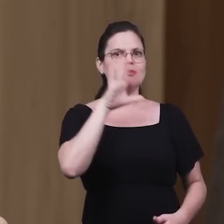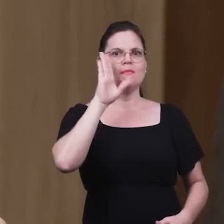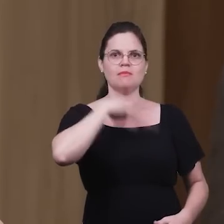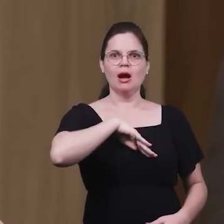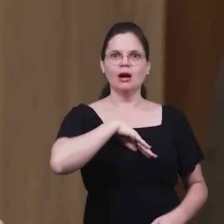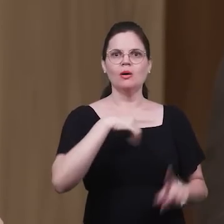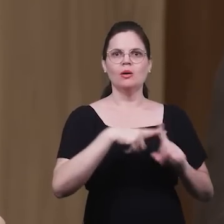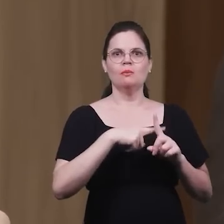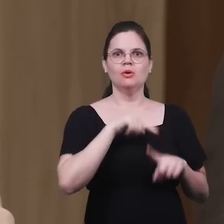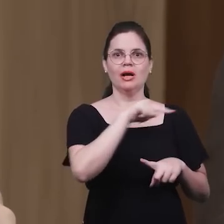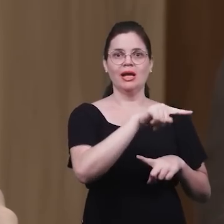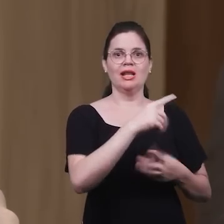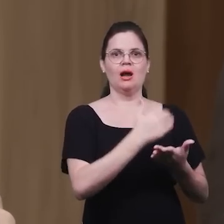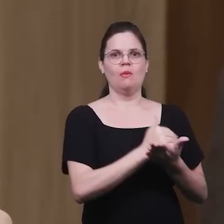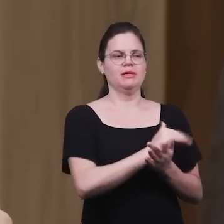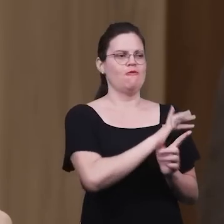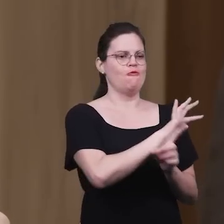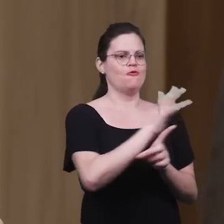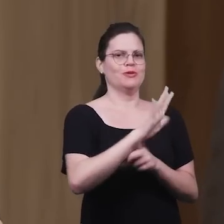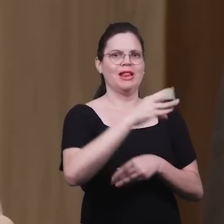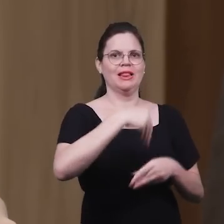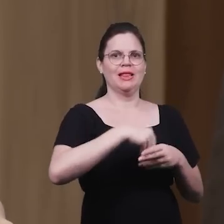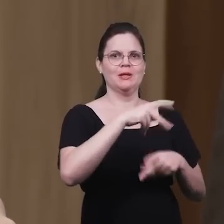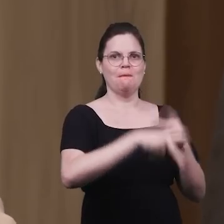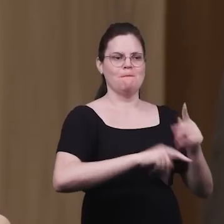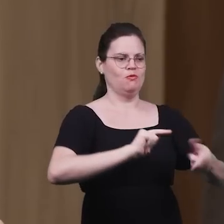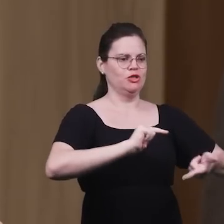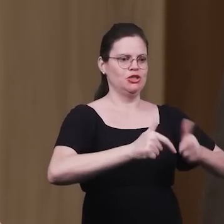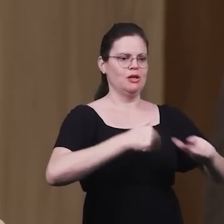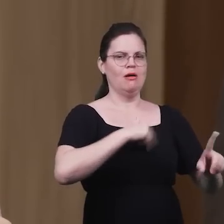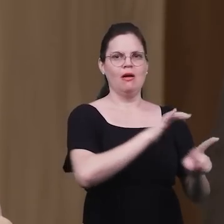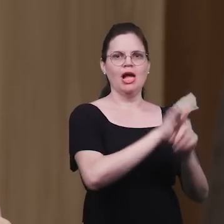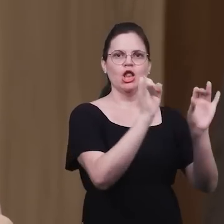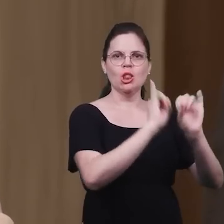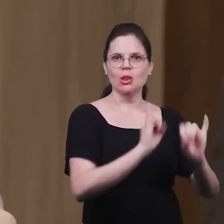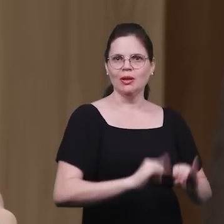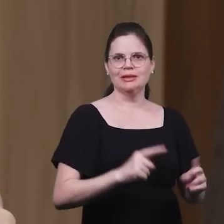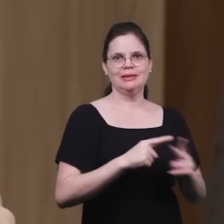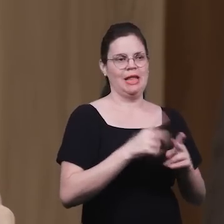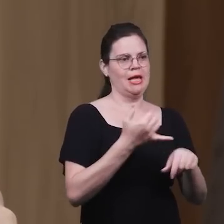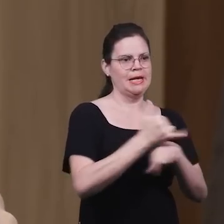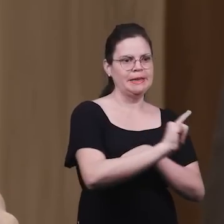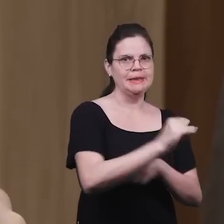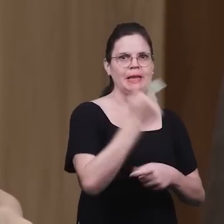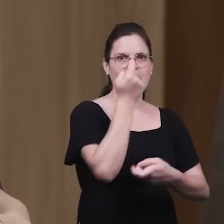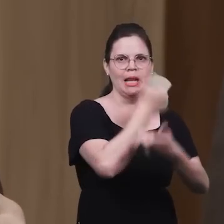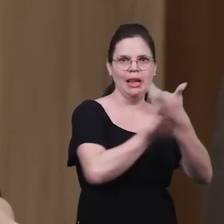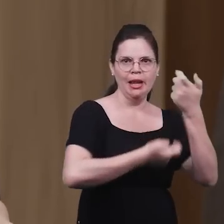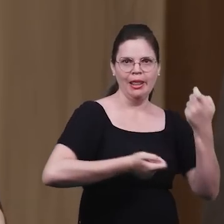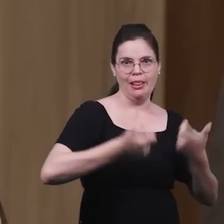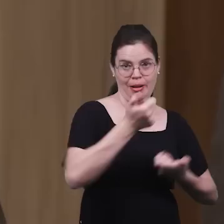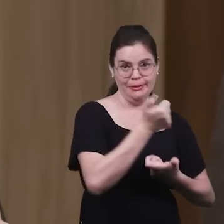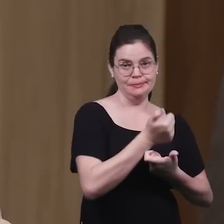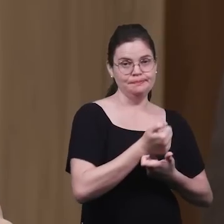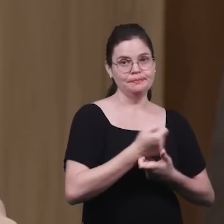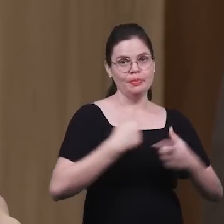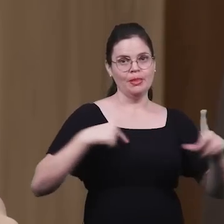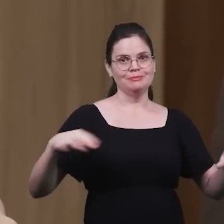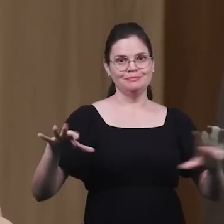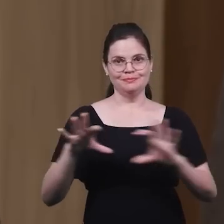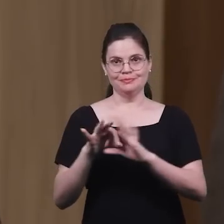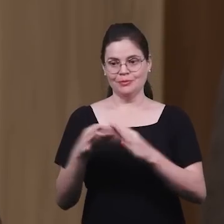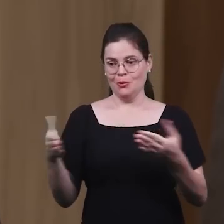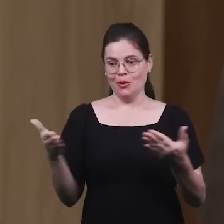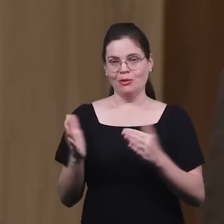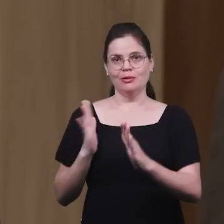dentro do convívio do povo do Senhor a idolatria, o engano. E o interessante, que está muito ligado a